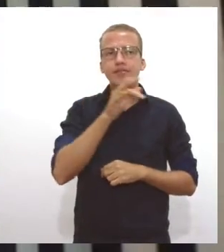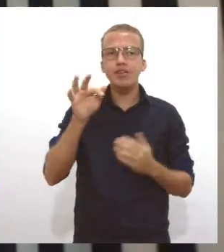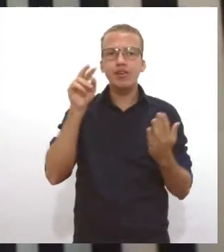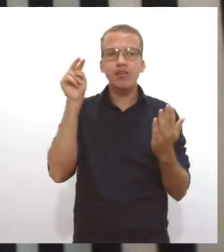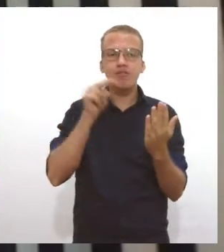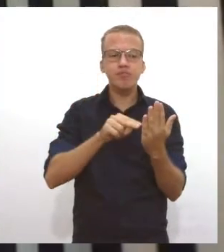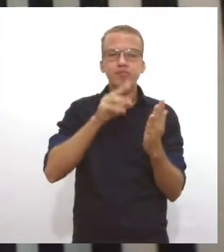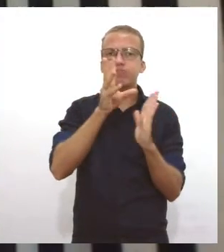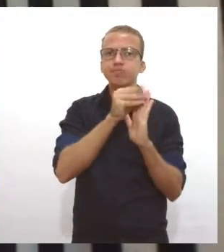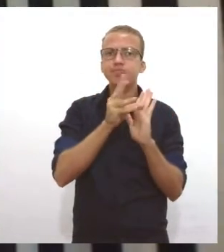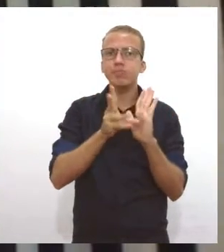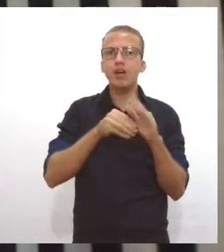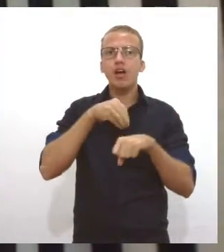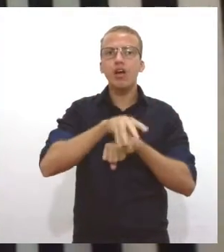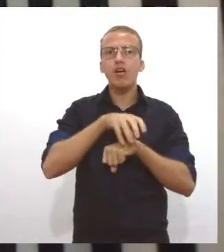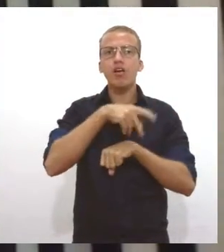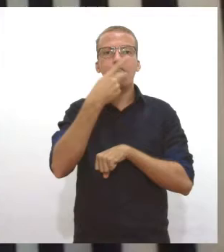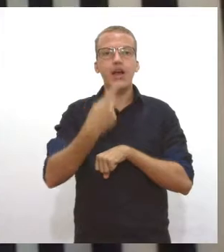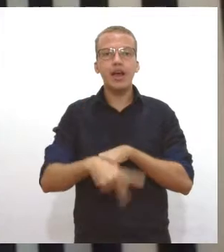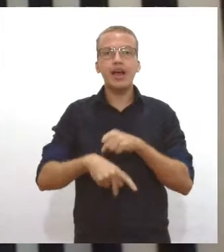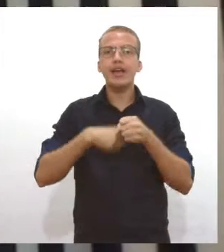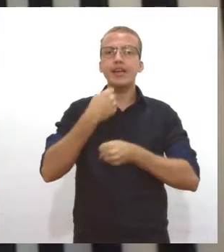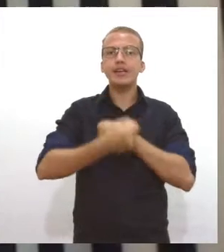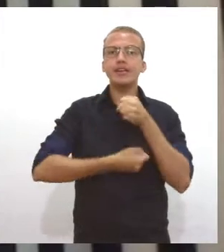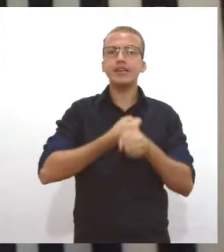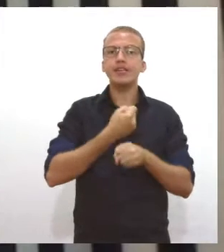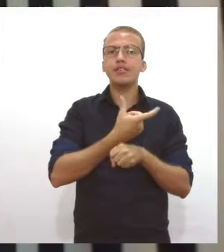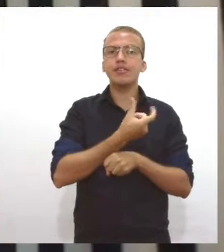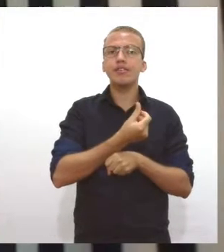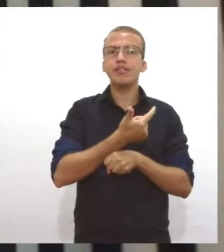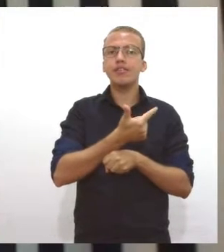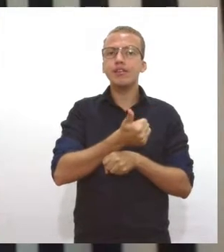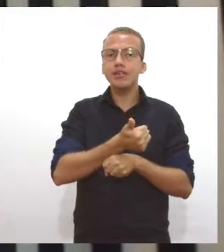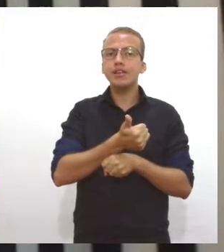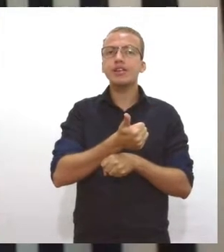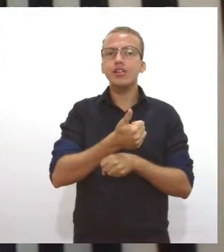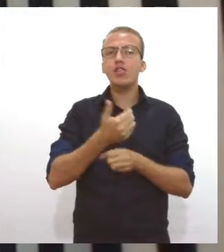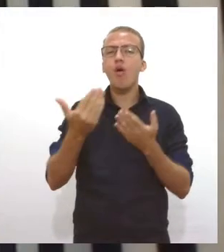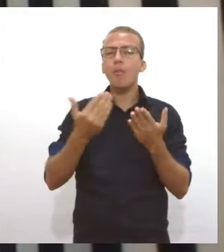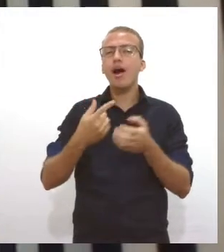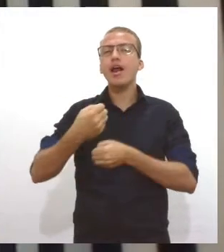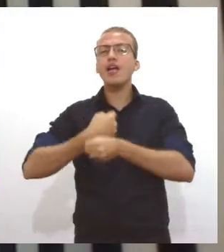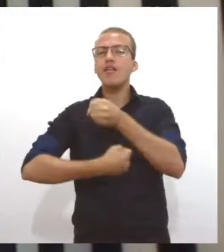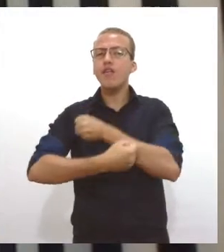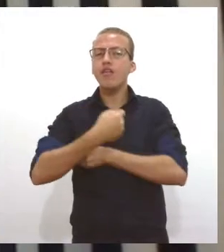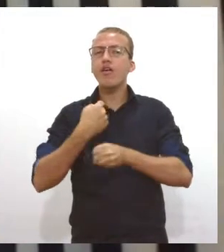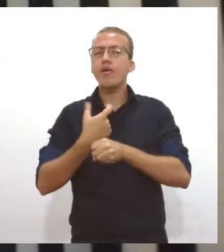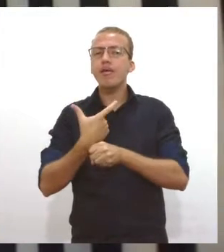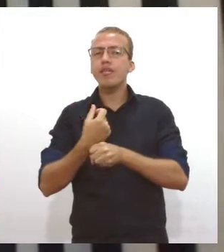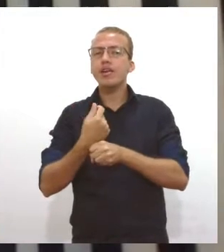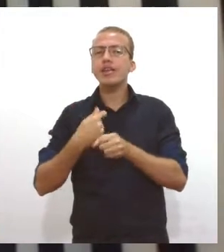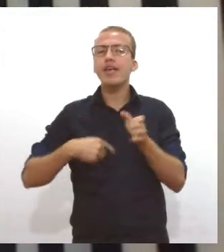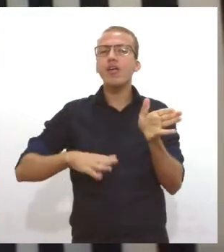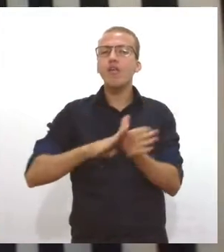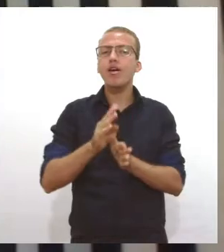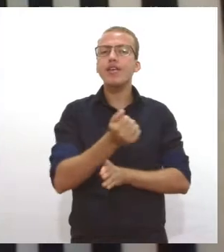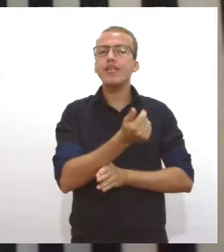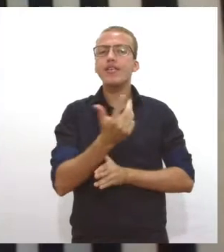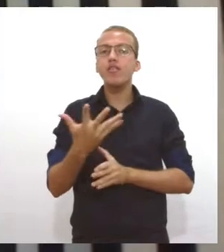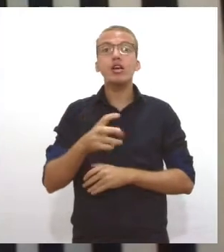2021 em comparação com 2.020 aumentou cento e cinquenta por cento o número de